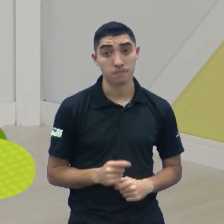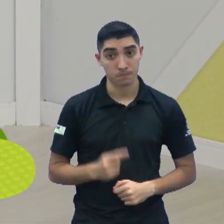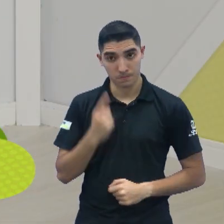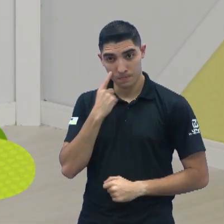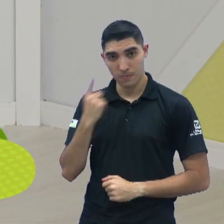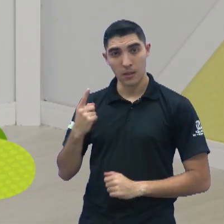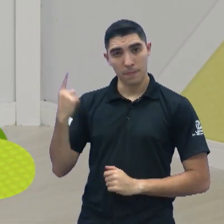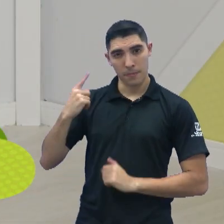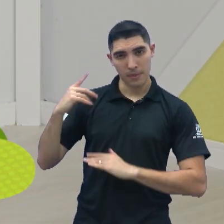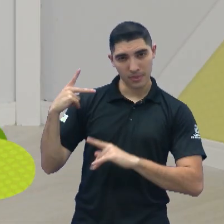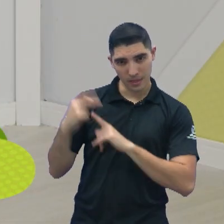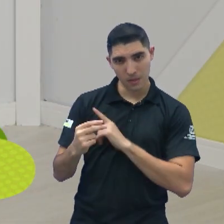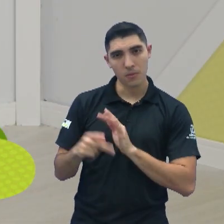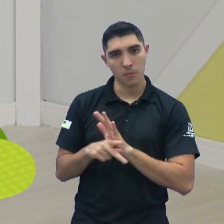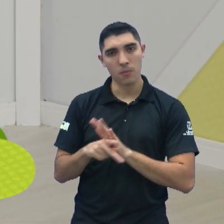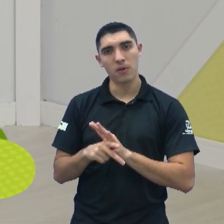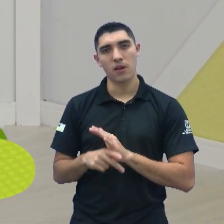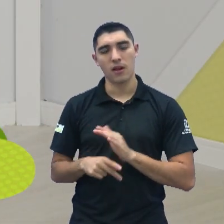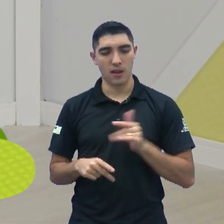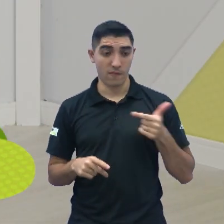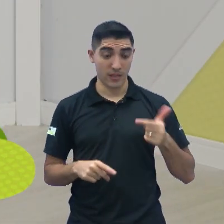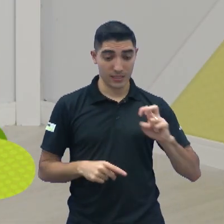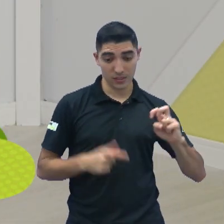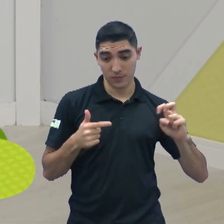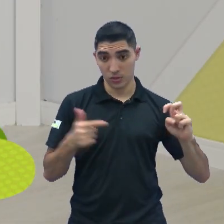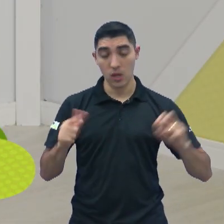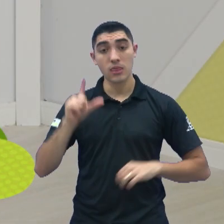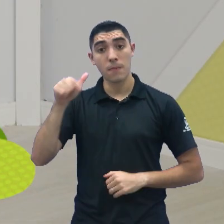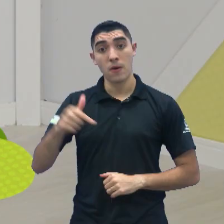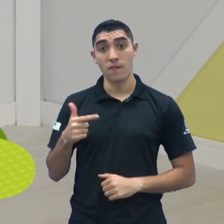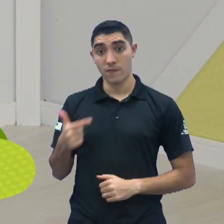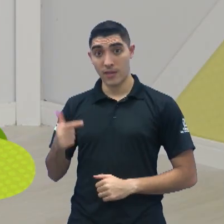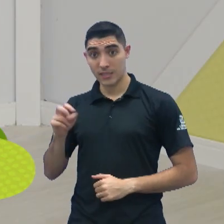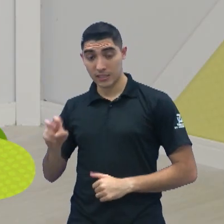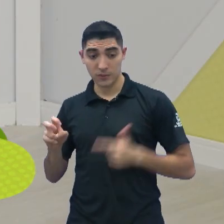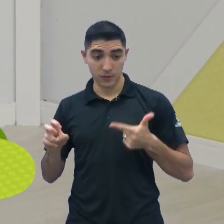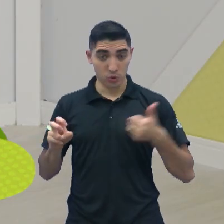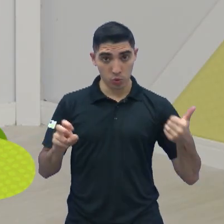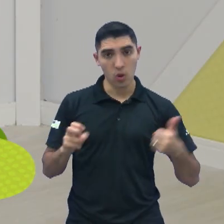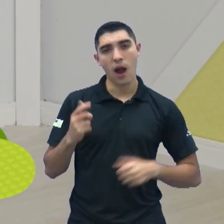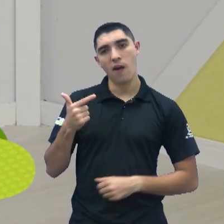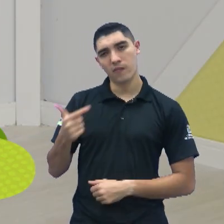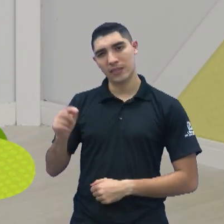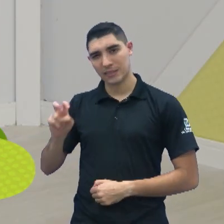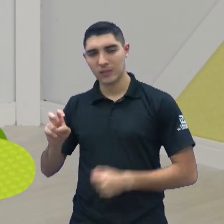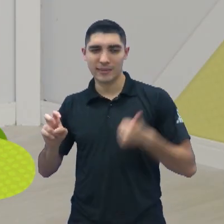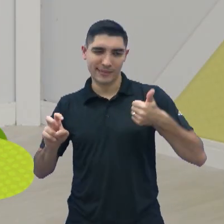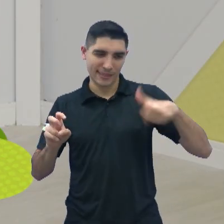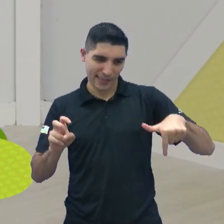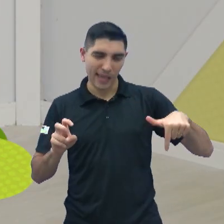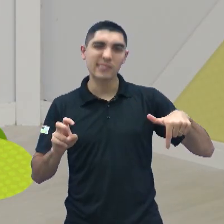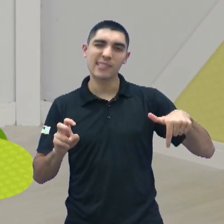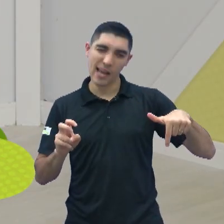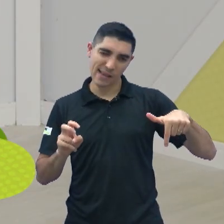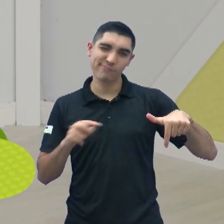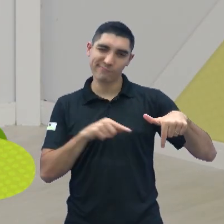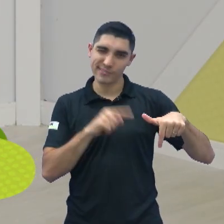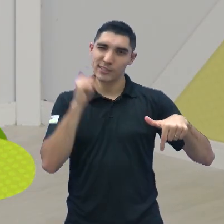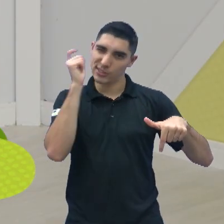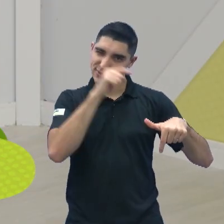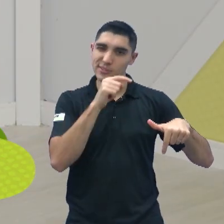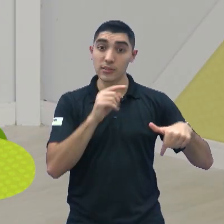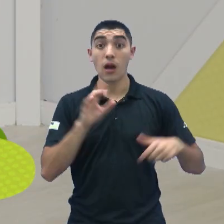venceu, 25-22, o segundo 25-21, o terceiro 25-17, aí é um pouquinho mais complicado, e o